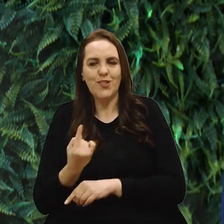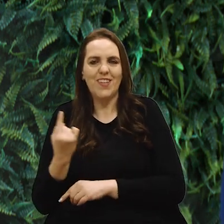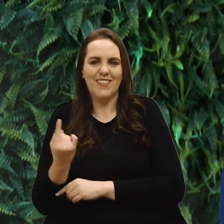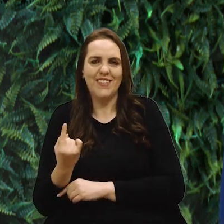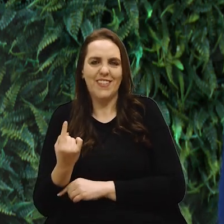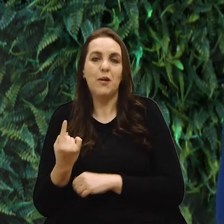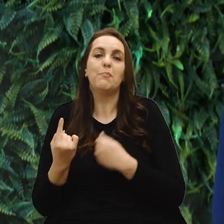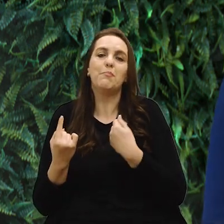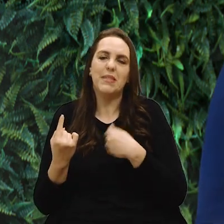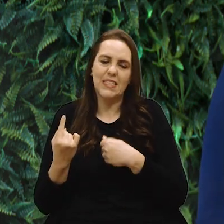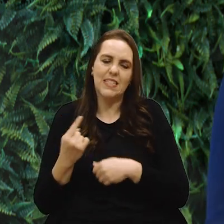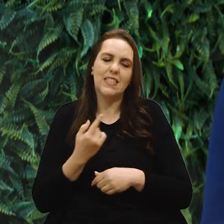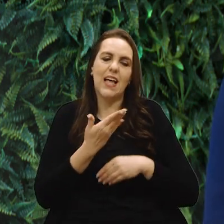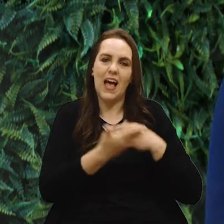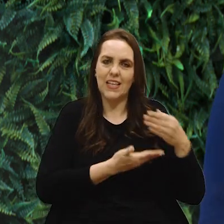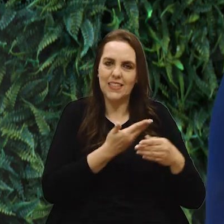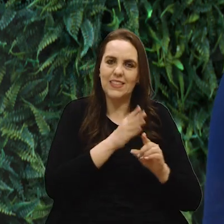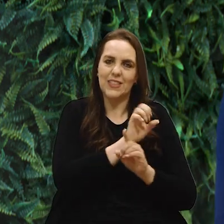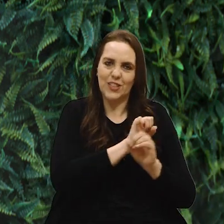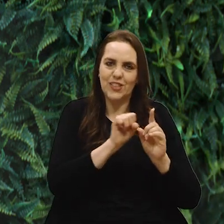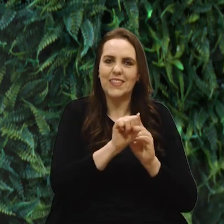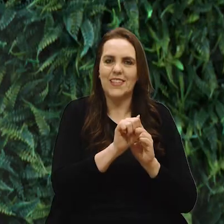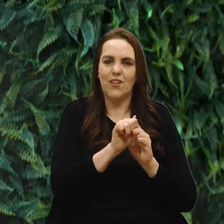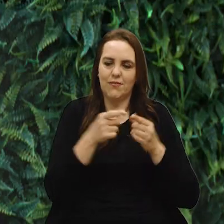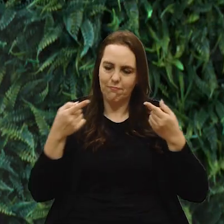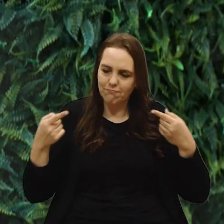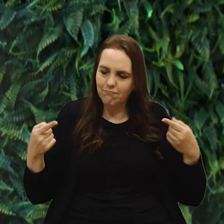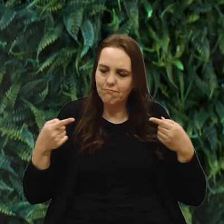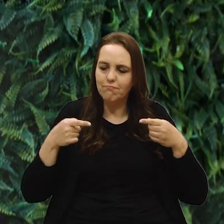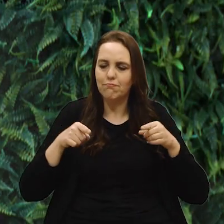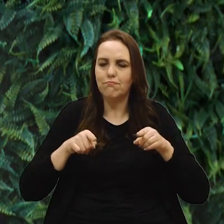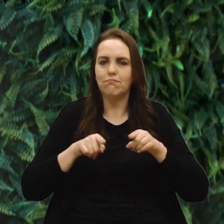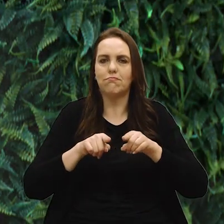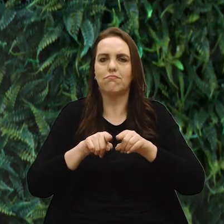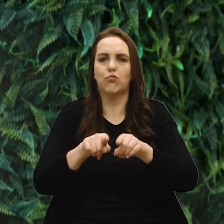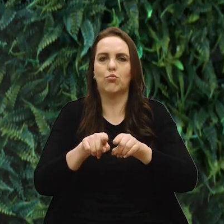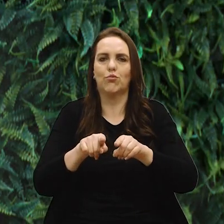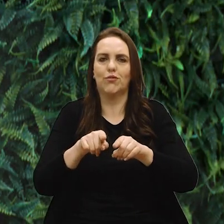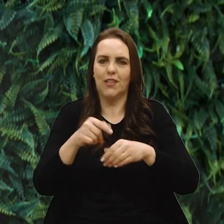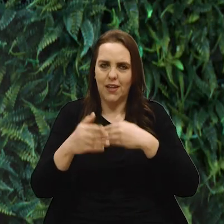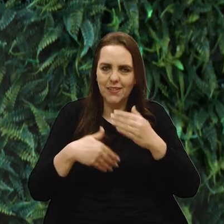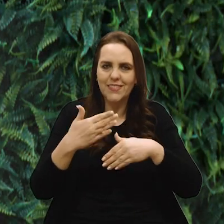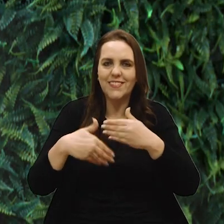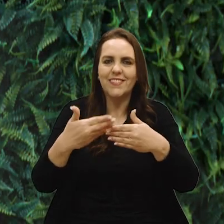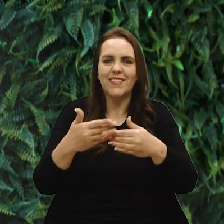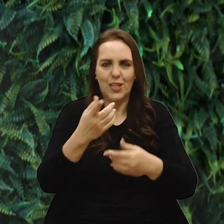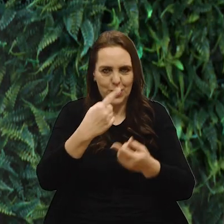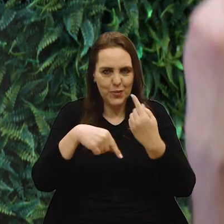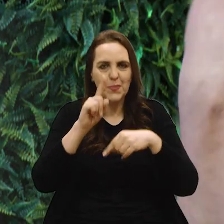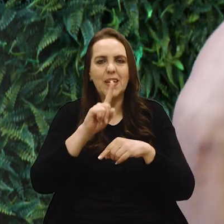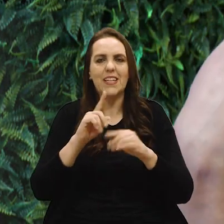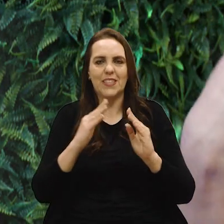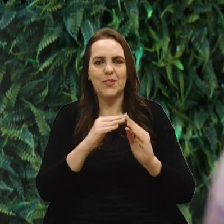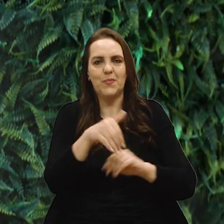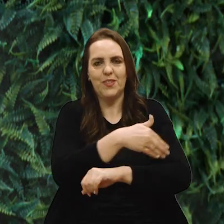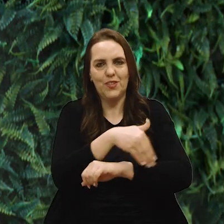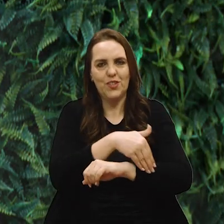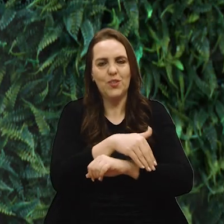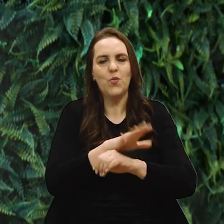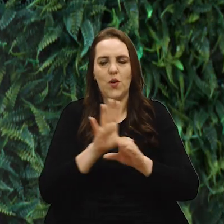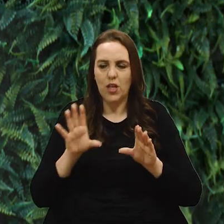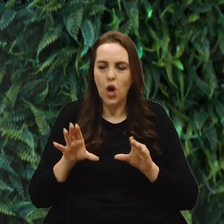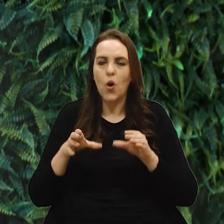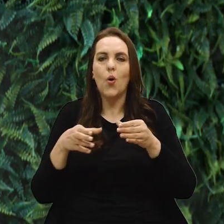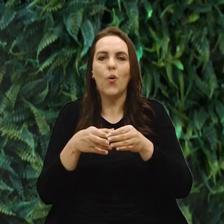também sem a assistência. Então, elas têm que andar juntas para que aconteça esse movimento, assim. Quando eu falava lá da coletividade, é um